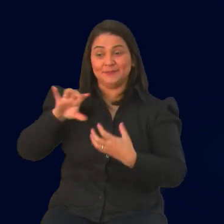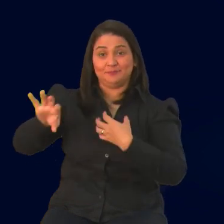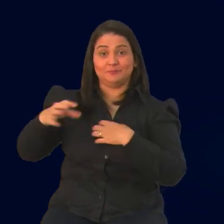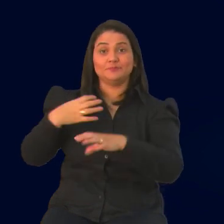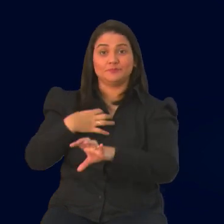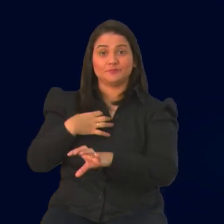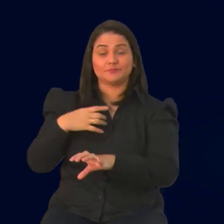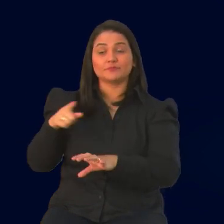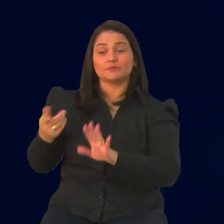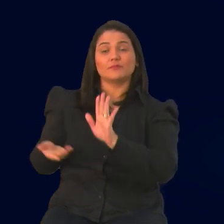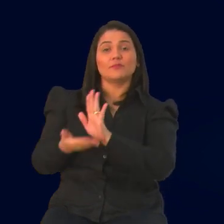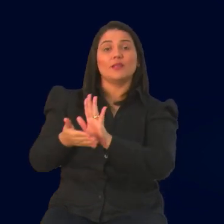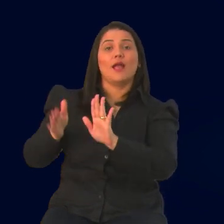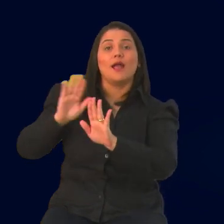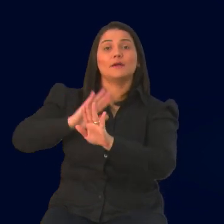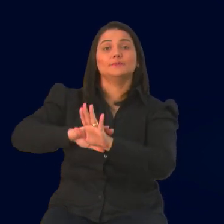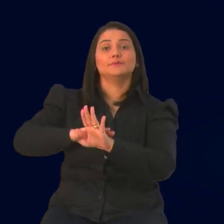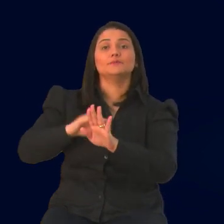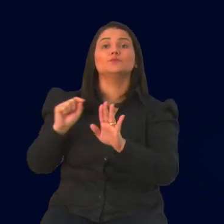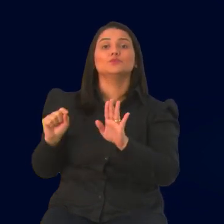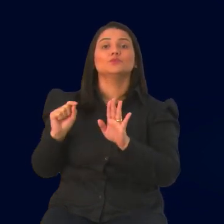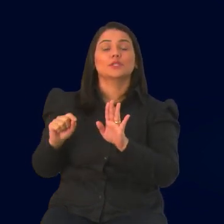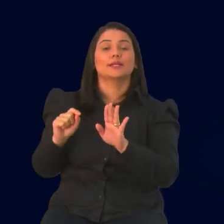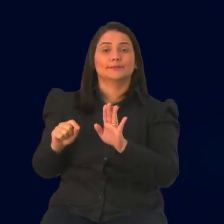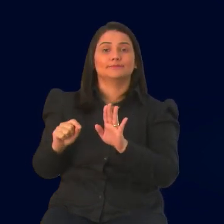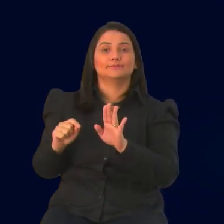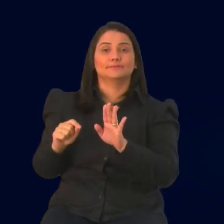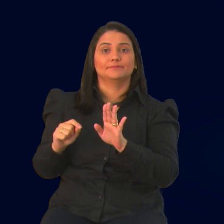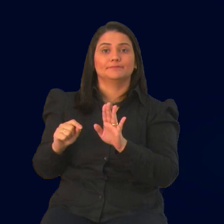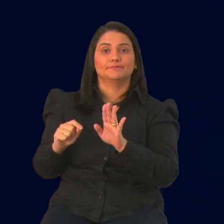está por trás dessa frase, dessas palavras.